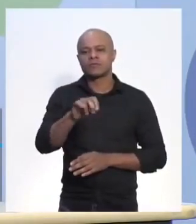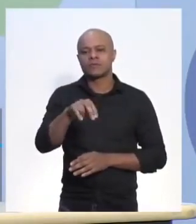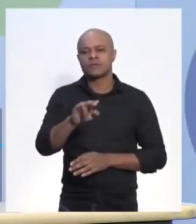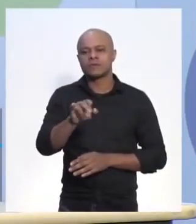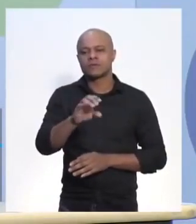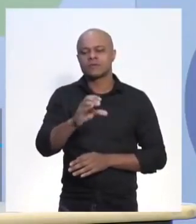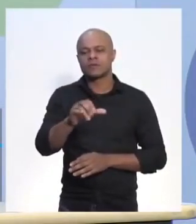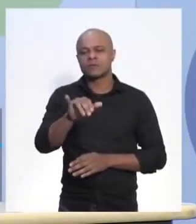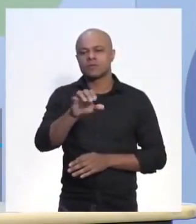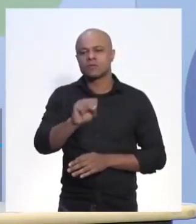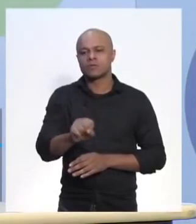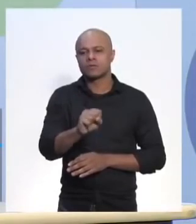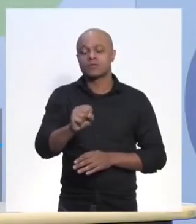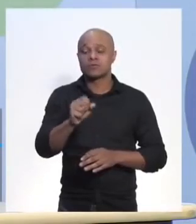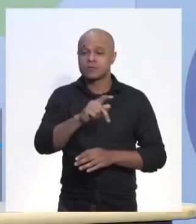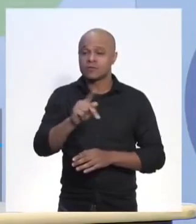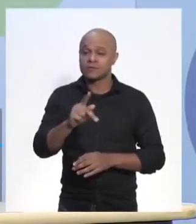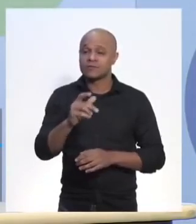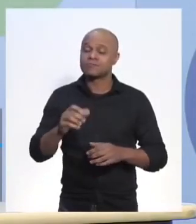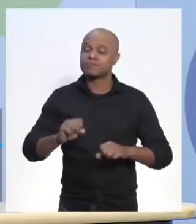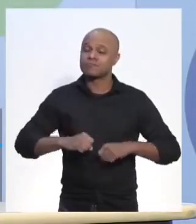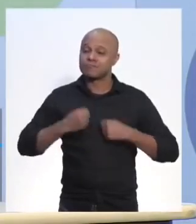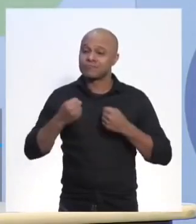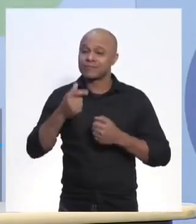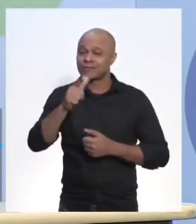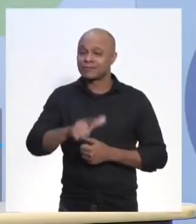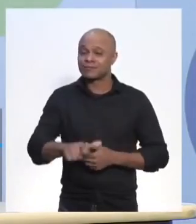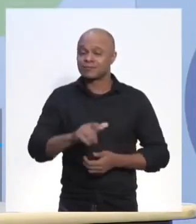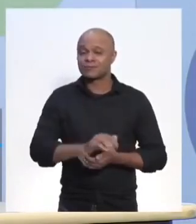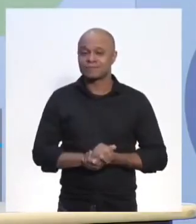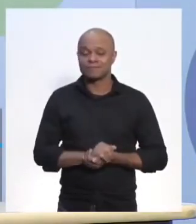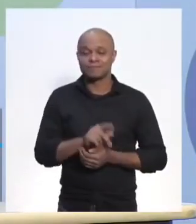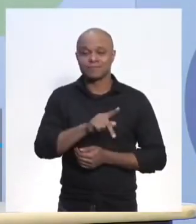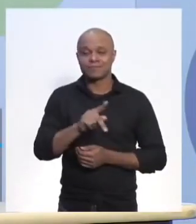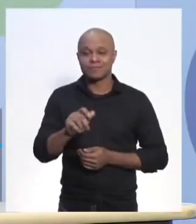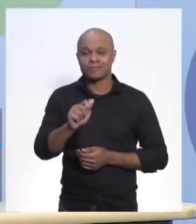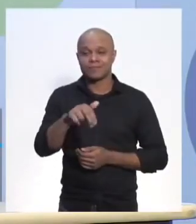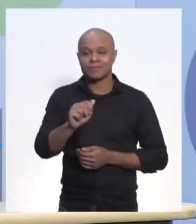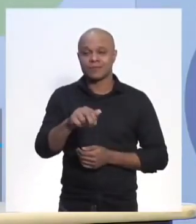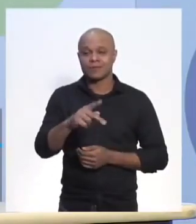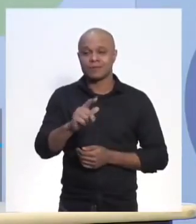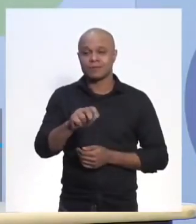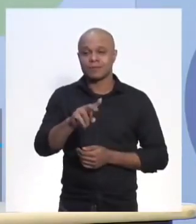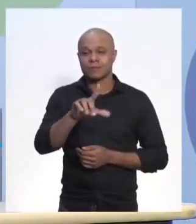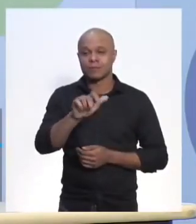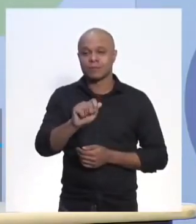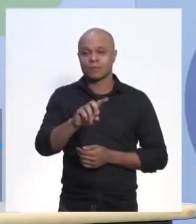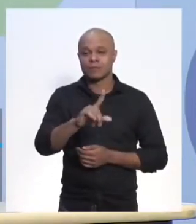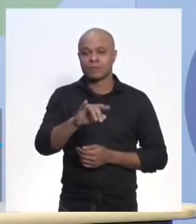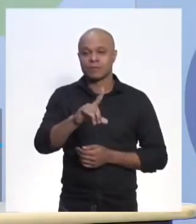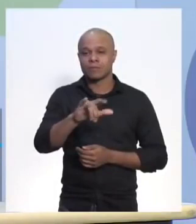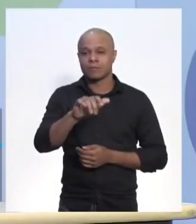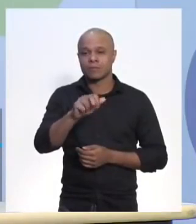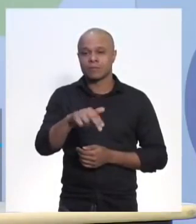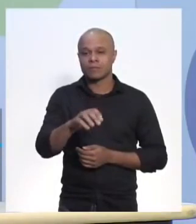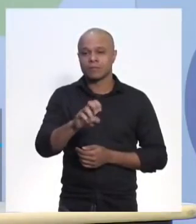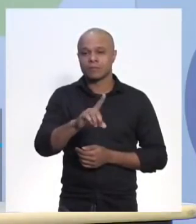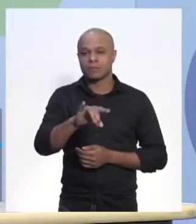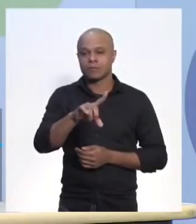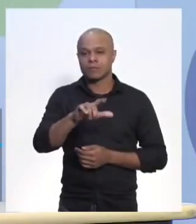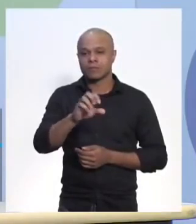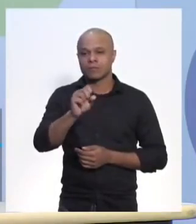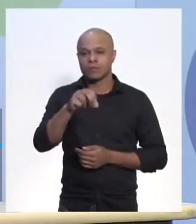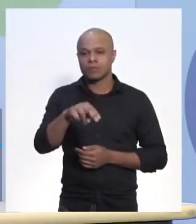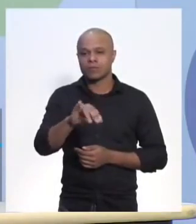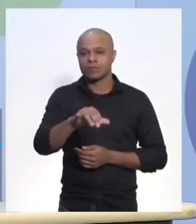E os professores continuam incentivando nossos alunos. Entre eles, Ana Paula, Lília, Edilson, Jucicleide, João